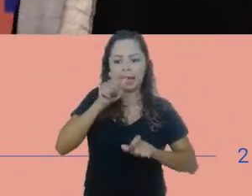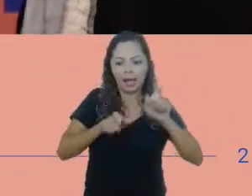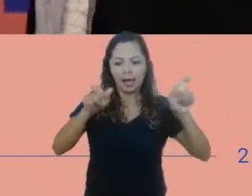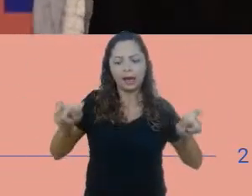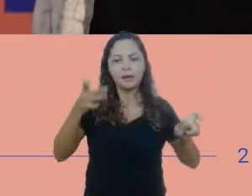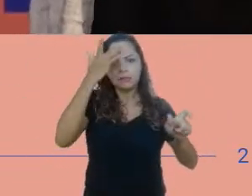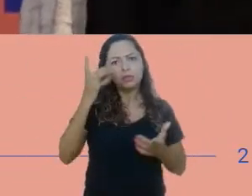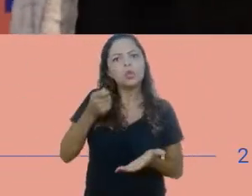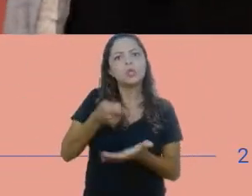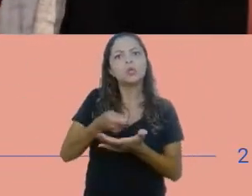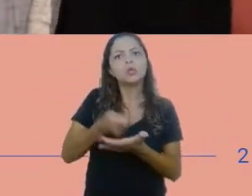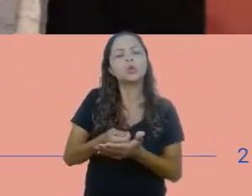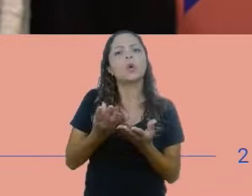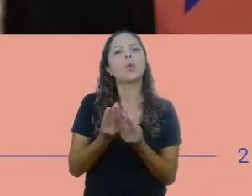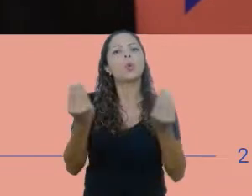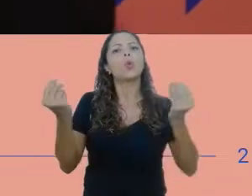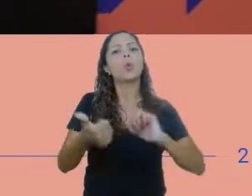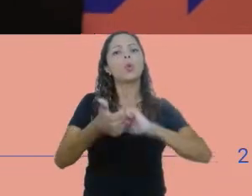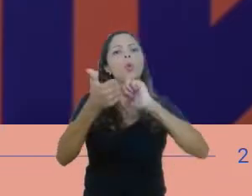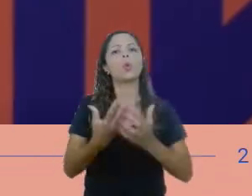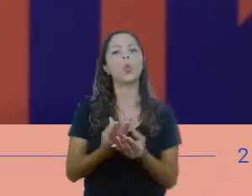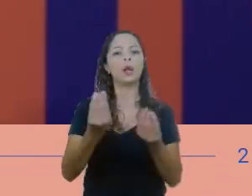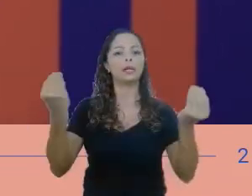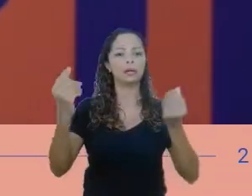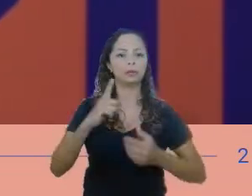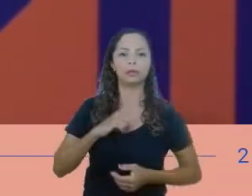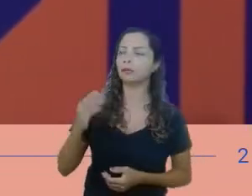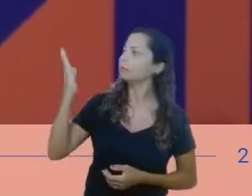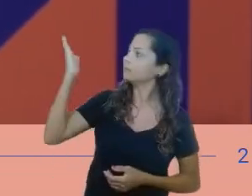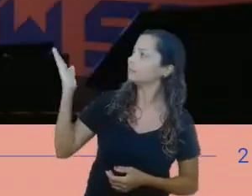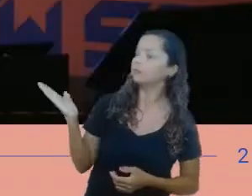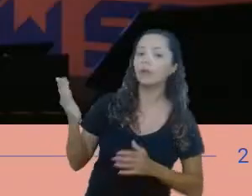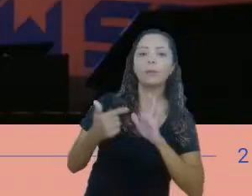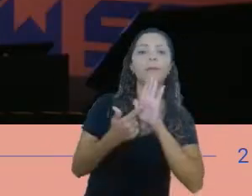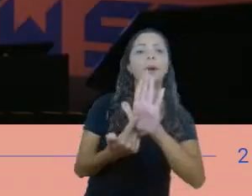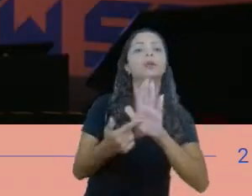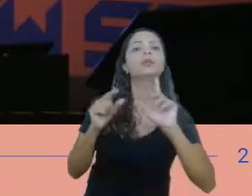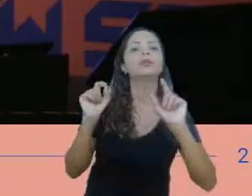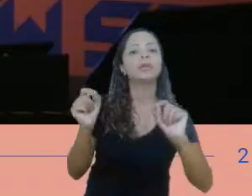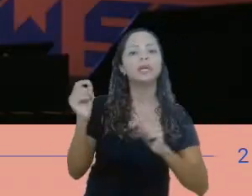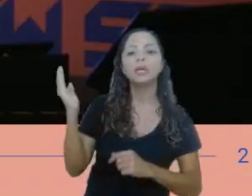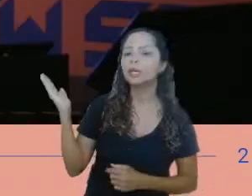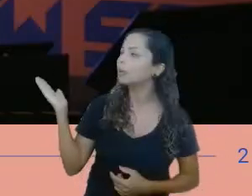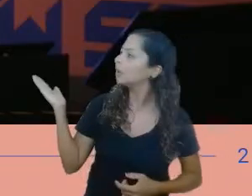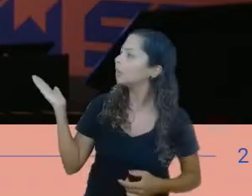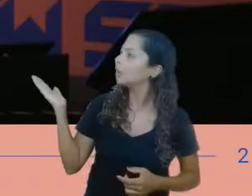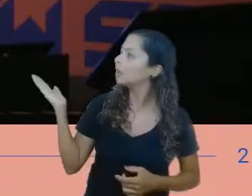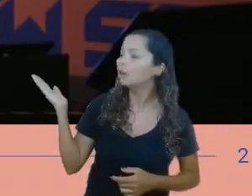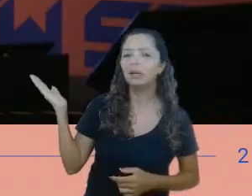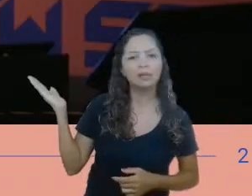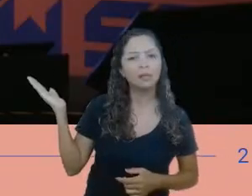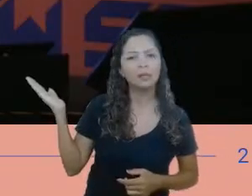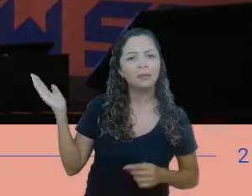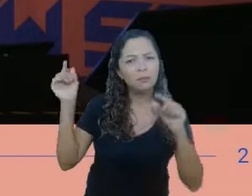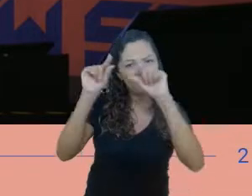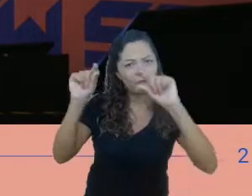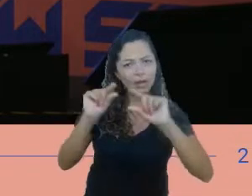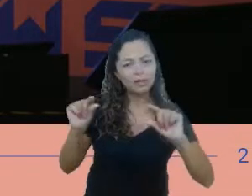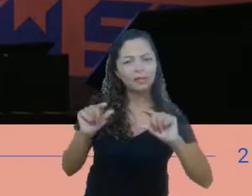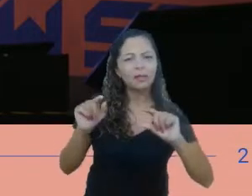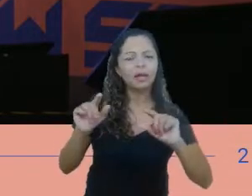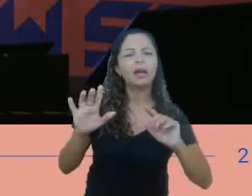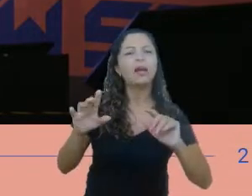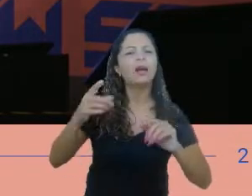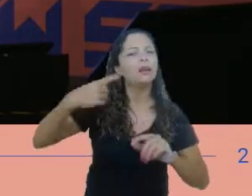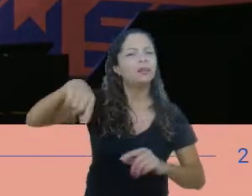então eu trago aí uma fala do rare também que fala que a gente não tem melhora a ideia de como vai ser o mercado de